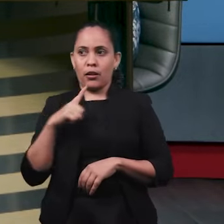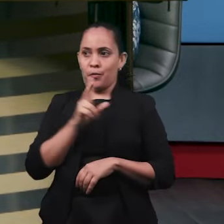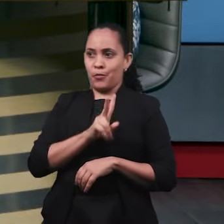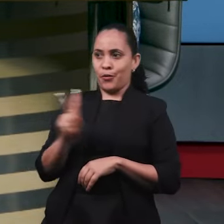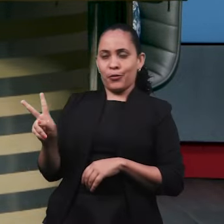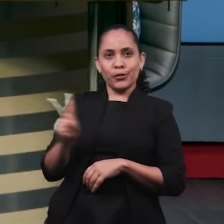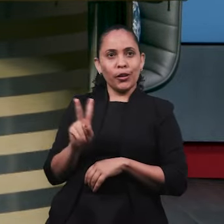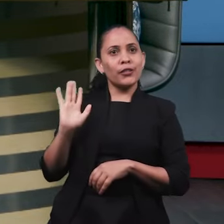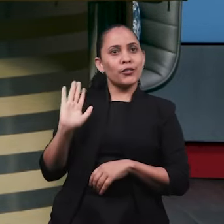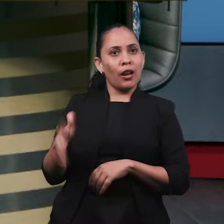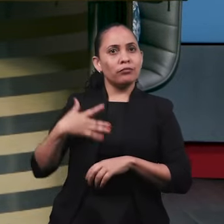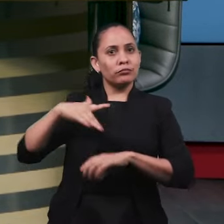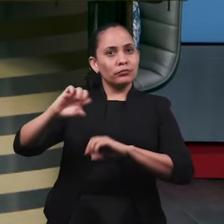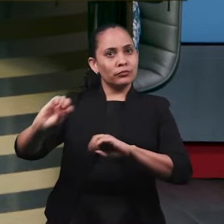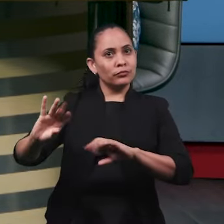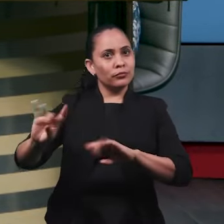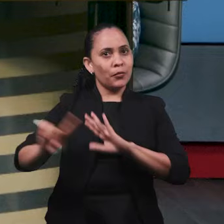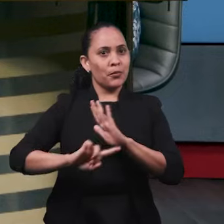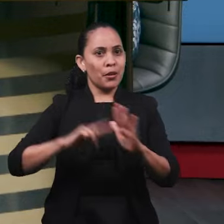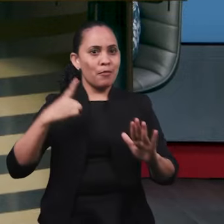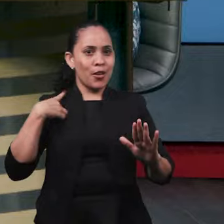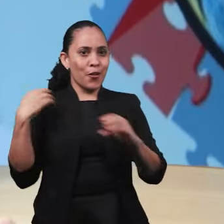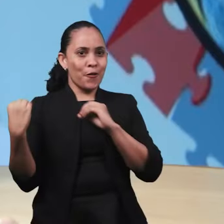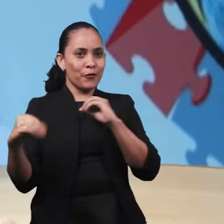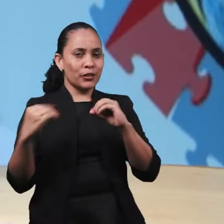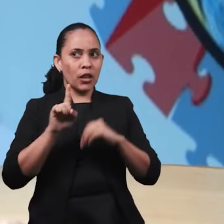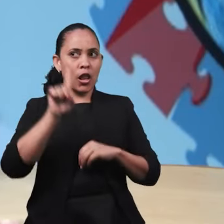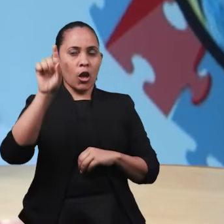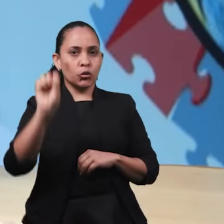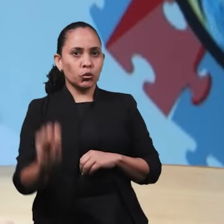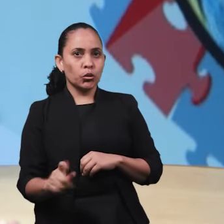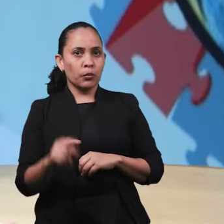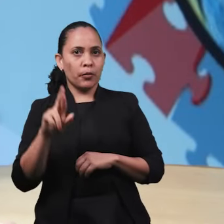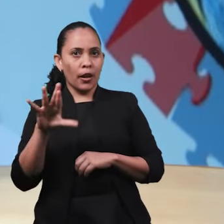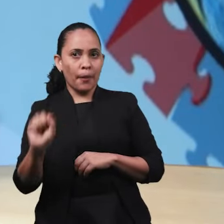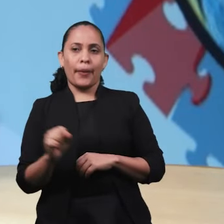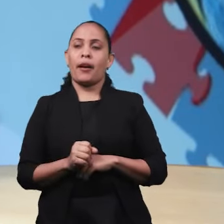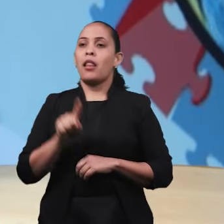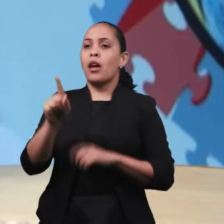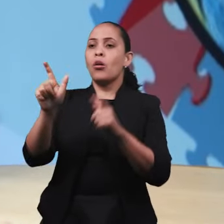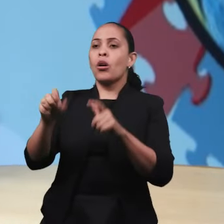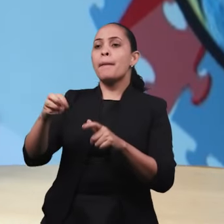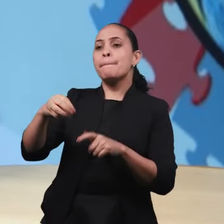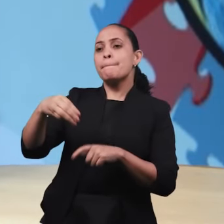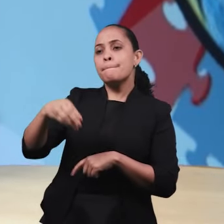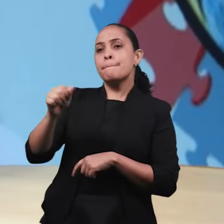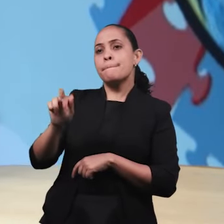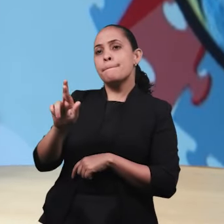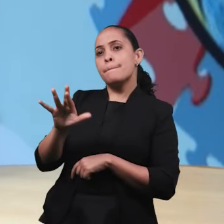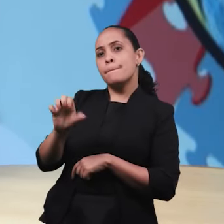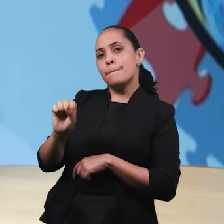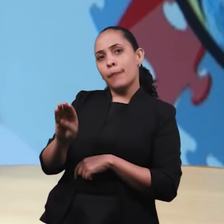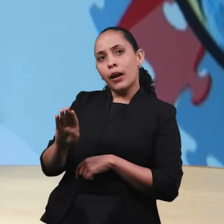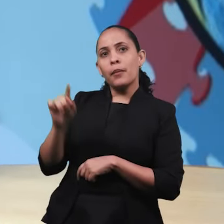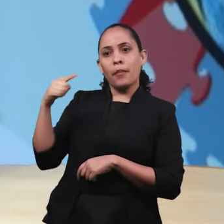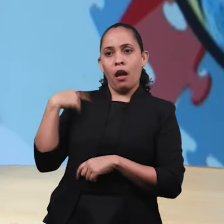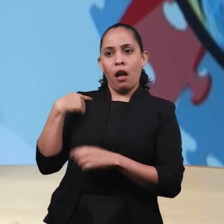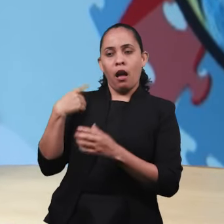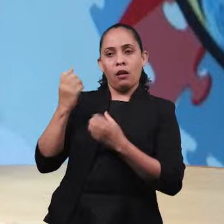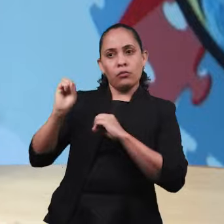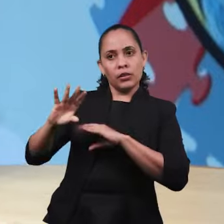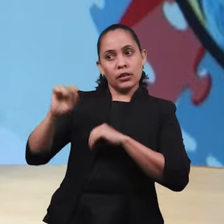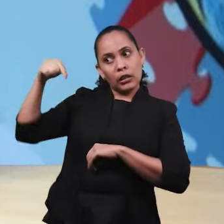temos professores. Já temos professores no Pará. A primeira oficina no sul do Pará foi em Marabá? Foi em Marabá. A primeira oficina de Marabá foi dada a